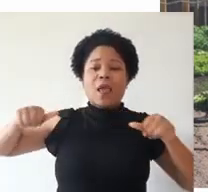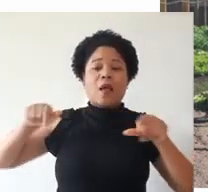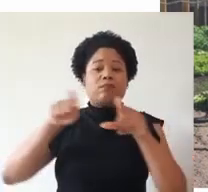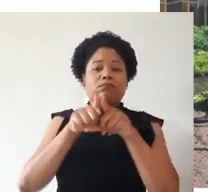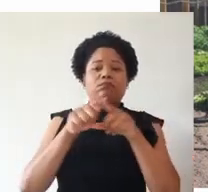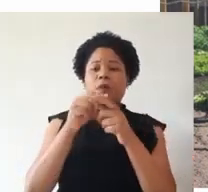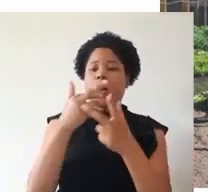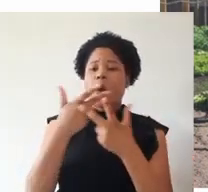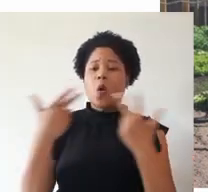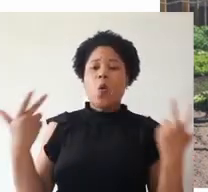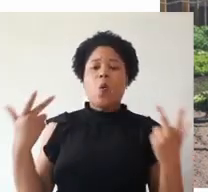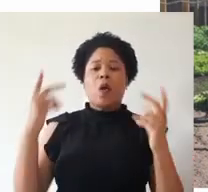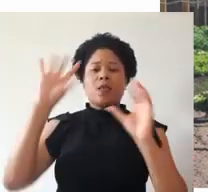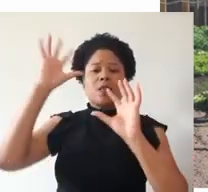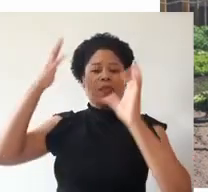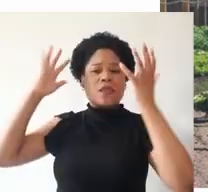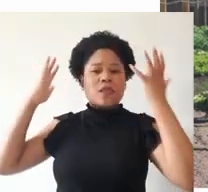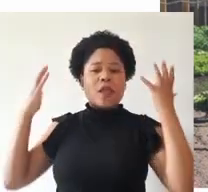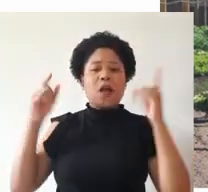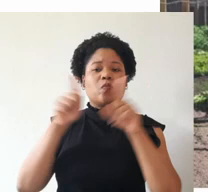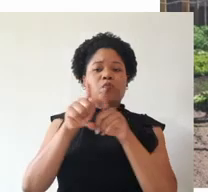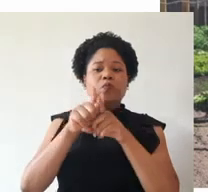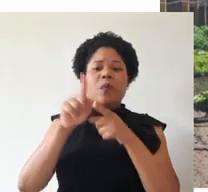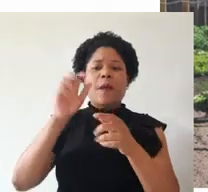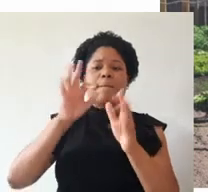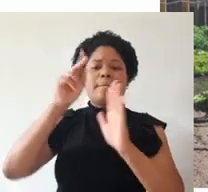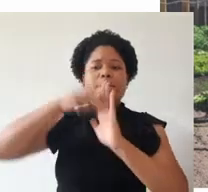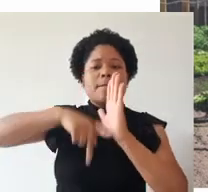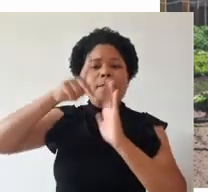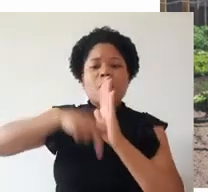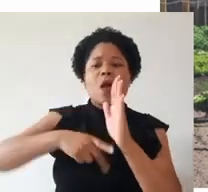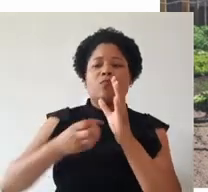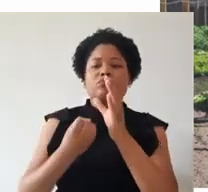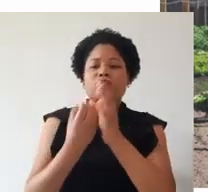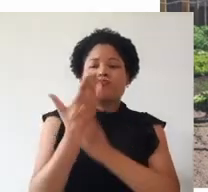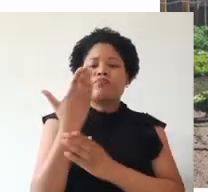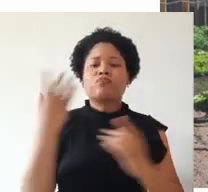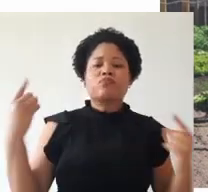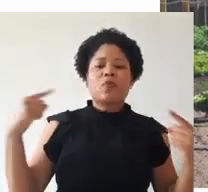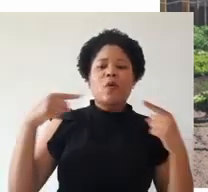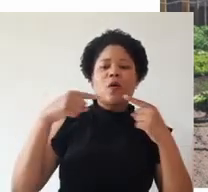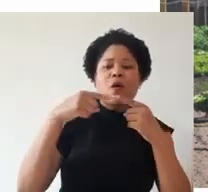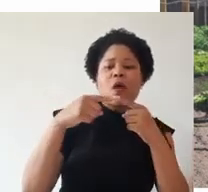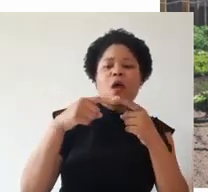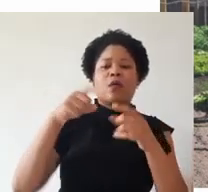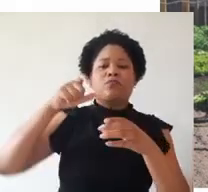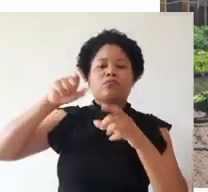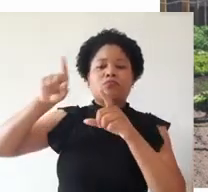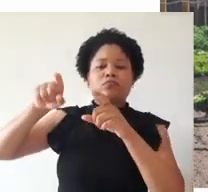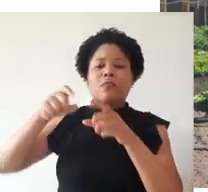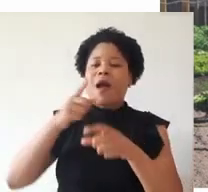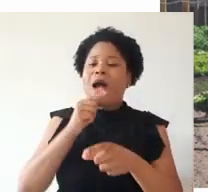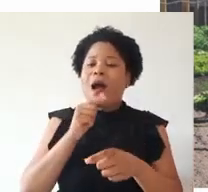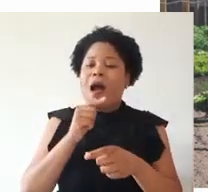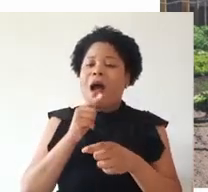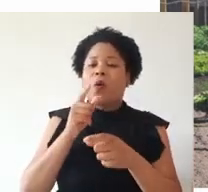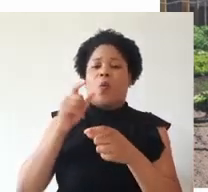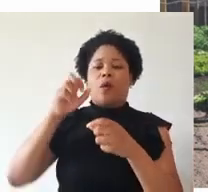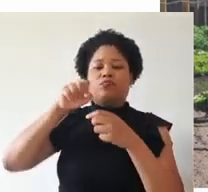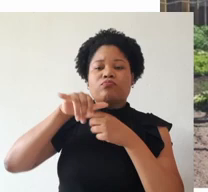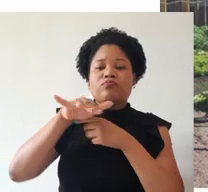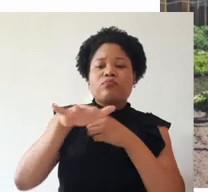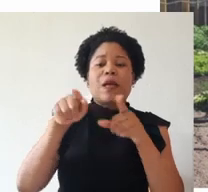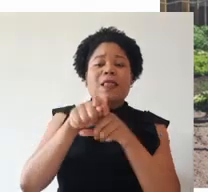e os recursos naturais, planejar e executar projetos ligados a sistemas de ligação e uso da água,